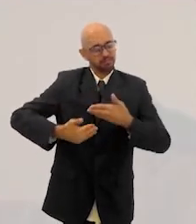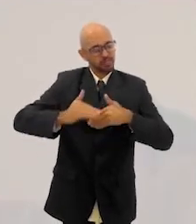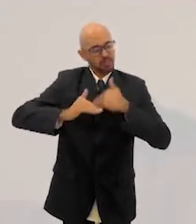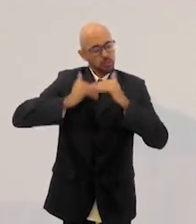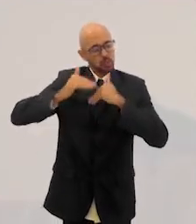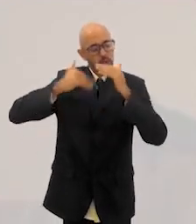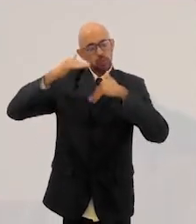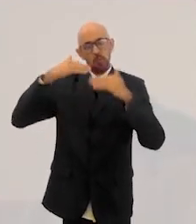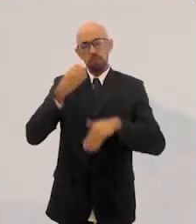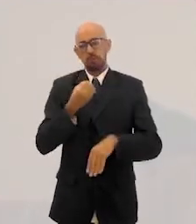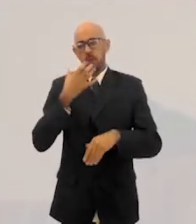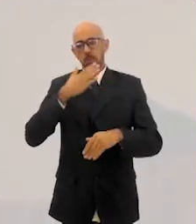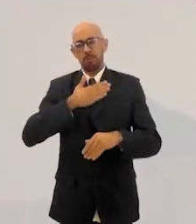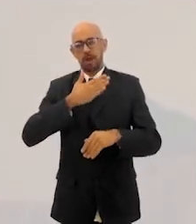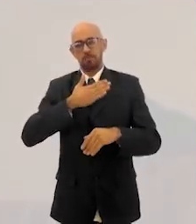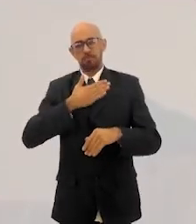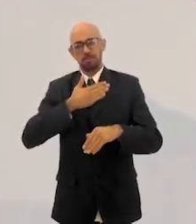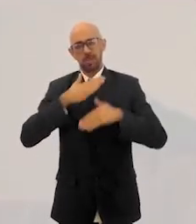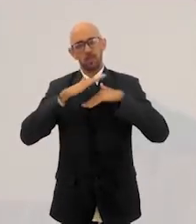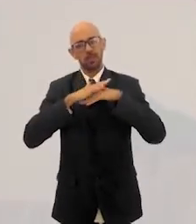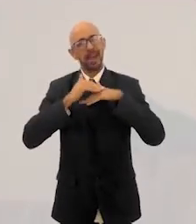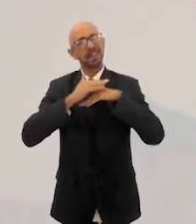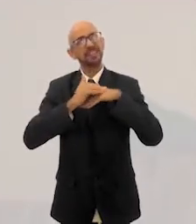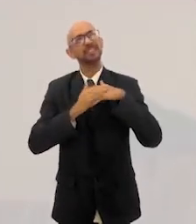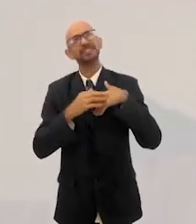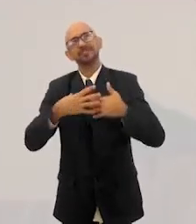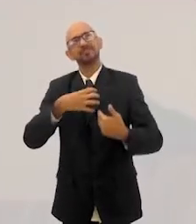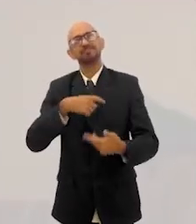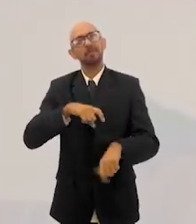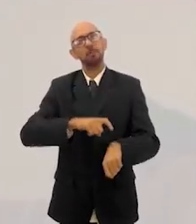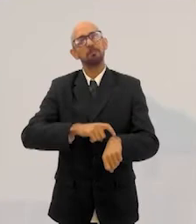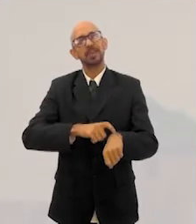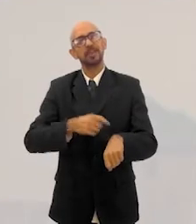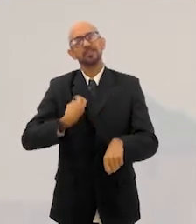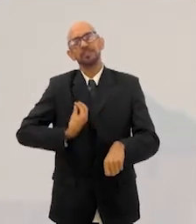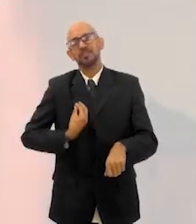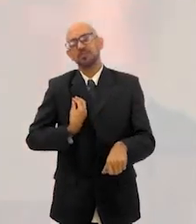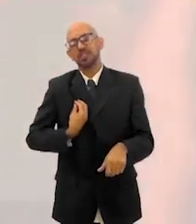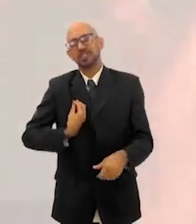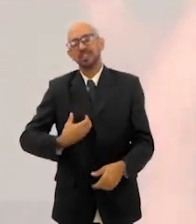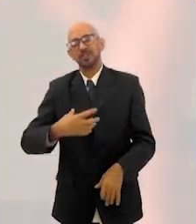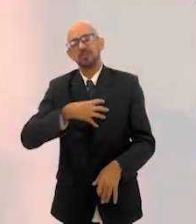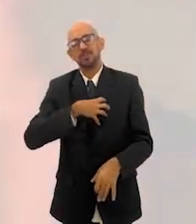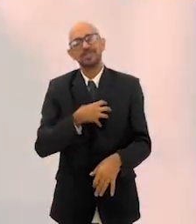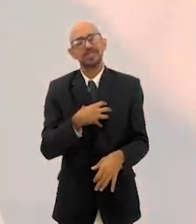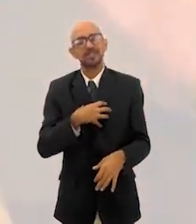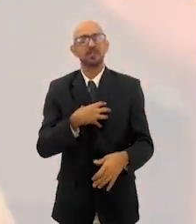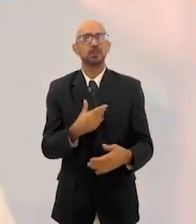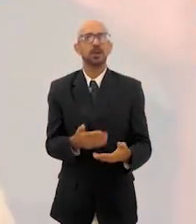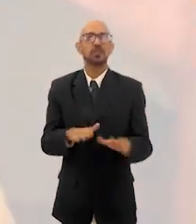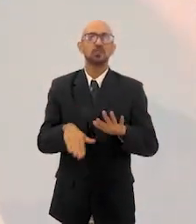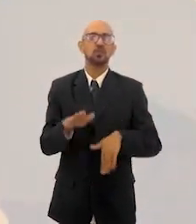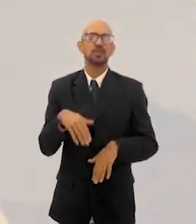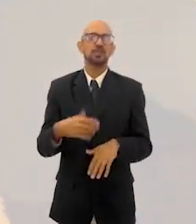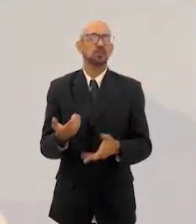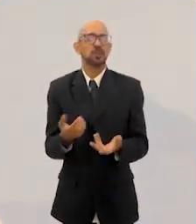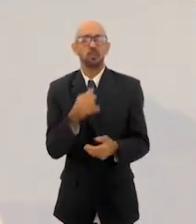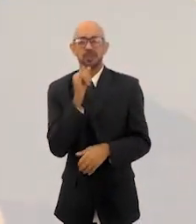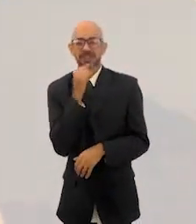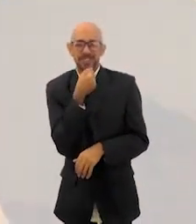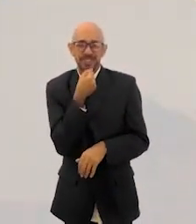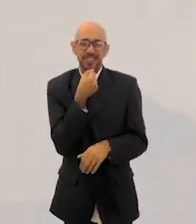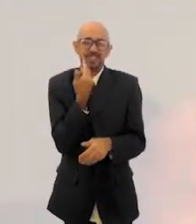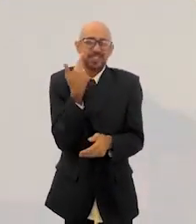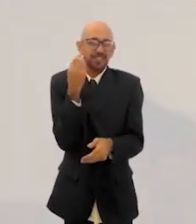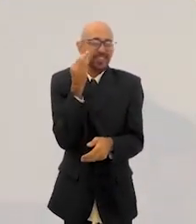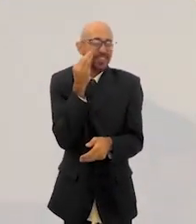dia muito boa para mim, que eu trago é um carinho, assim, é um momento de vida que eu sempre que eu tô em algum momento que tô para baixo, triste,